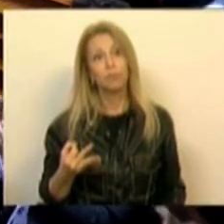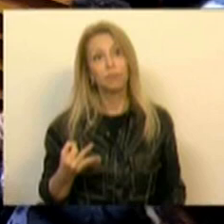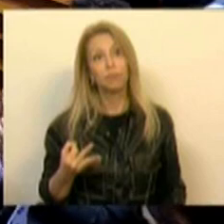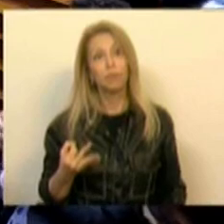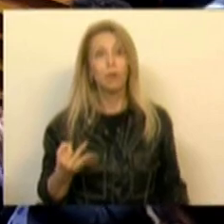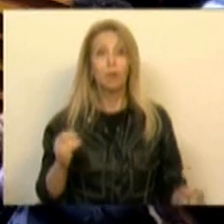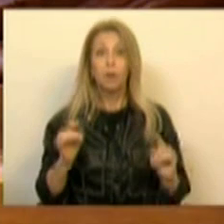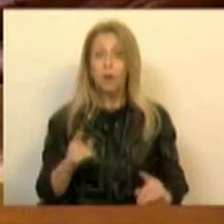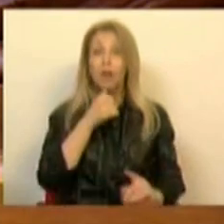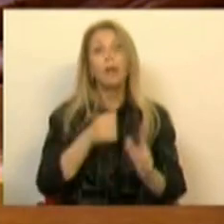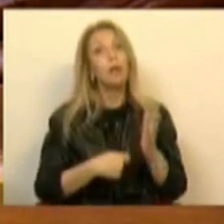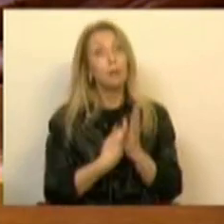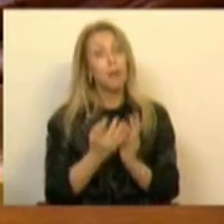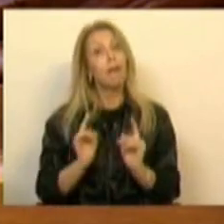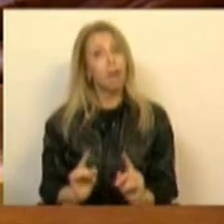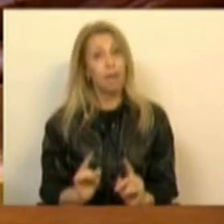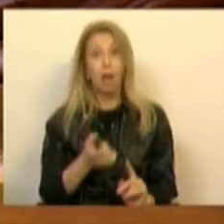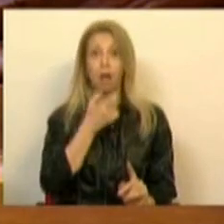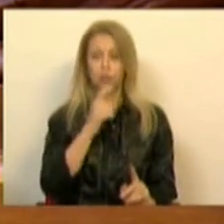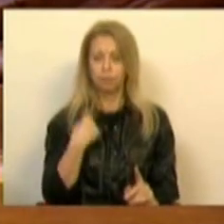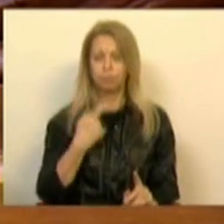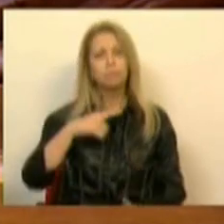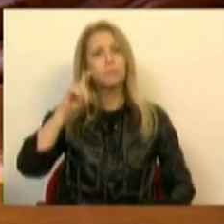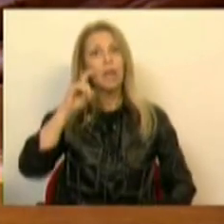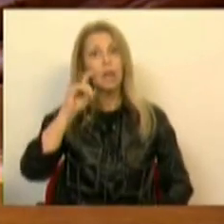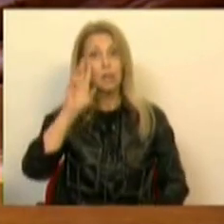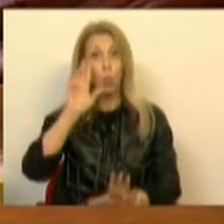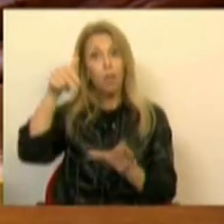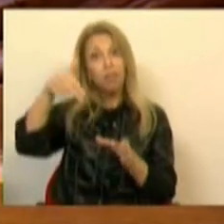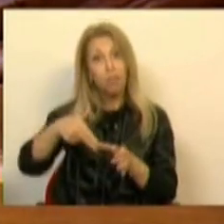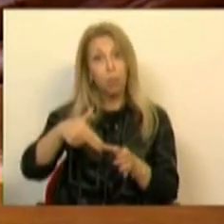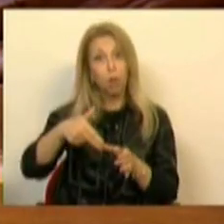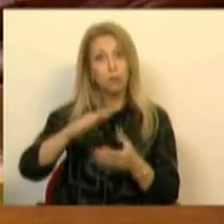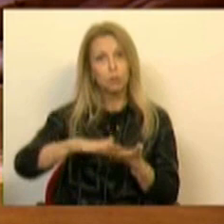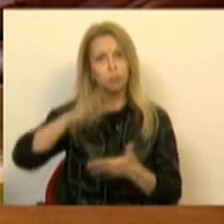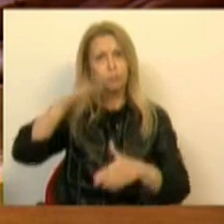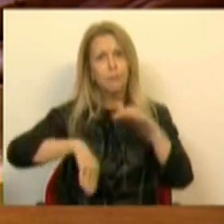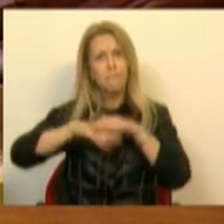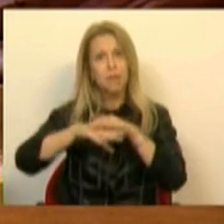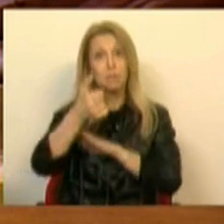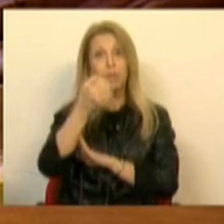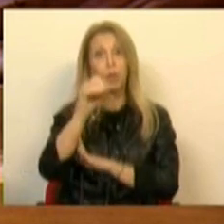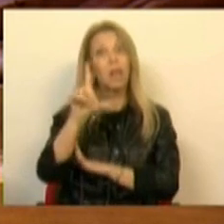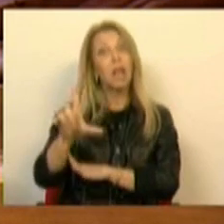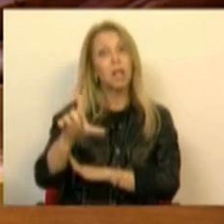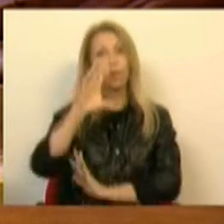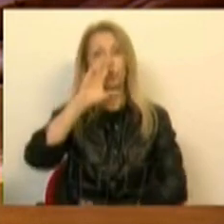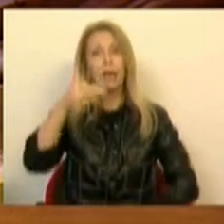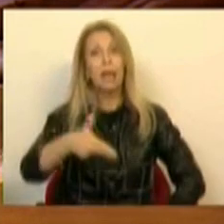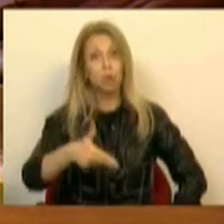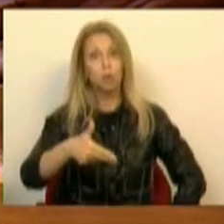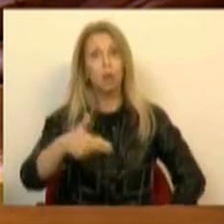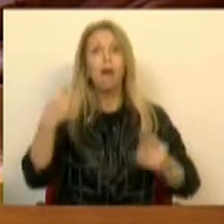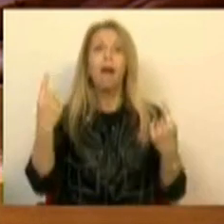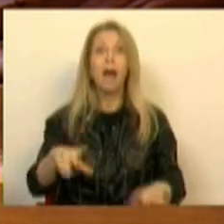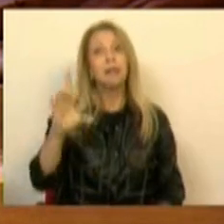E com essas medidas nós garantimos que num depósito de 50 litros de gasolina há menos 16 euros